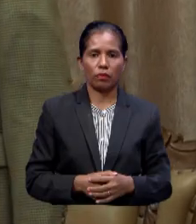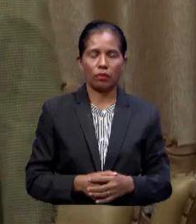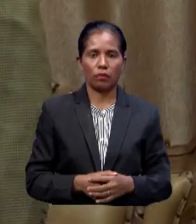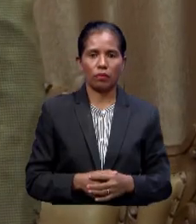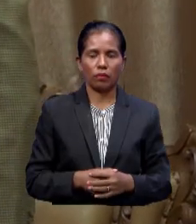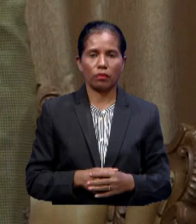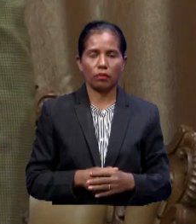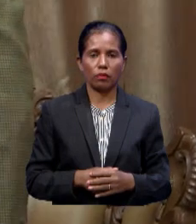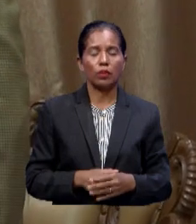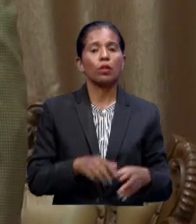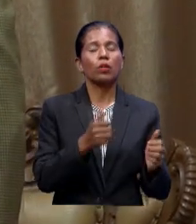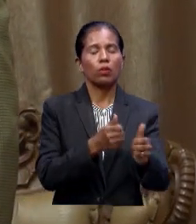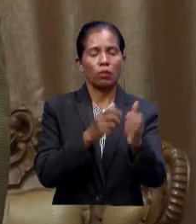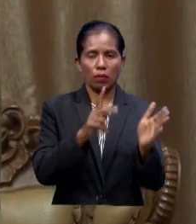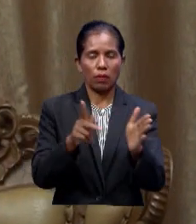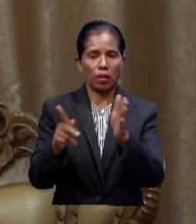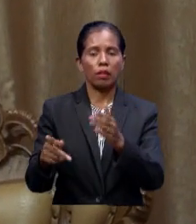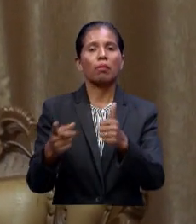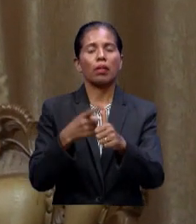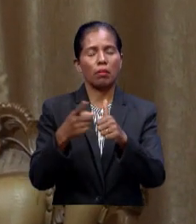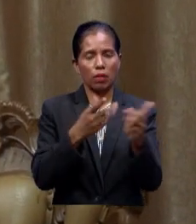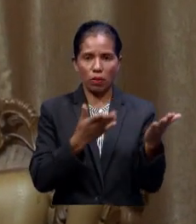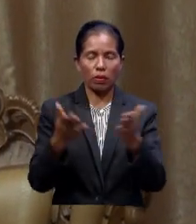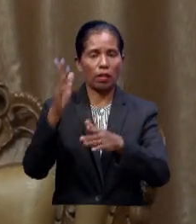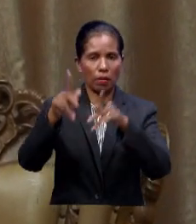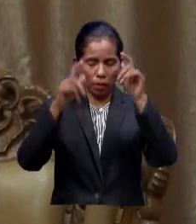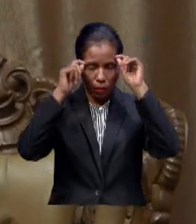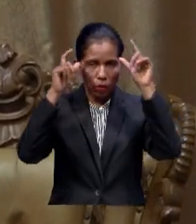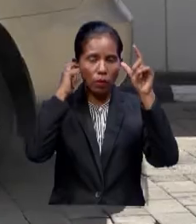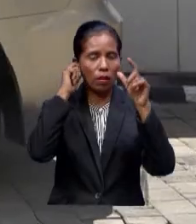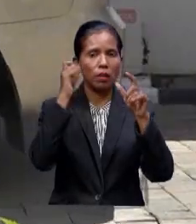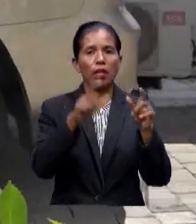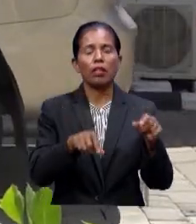relationship. Ter plano iha tapa primeiro si haruka Timor wang na in lima atu ba